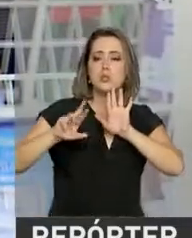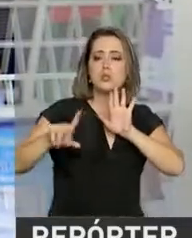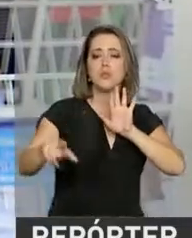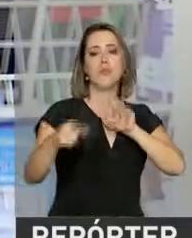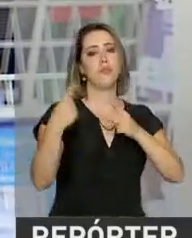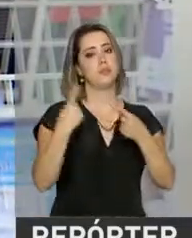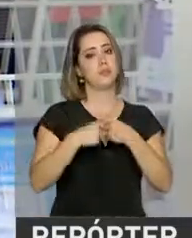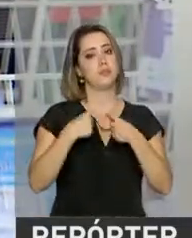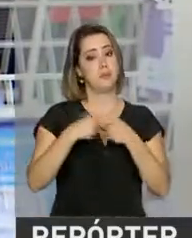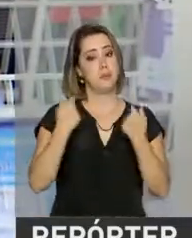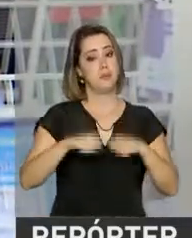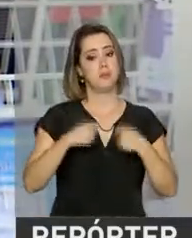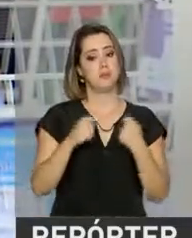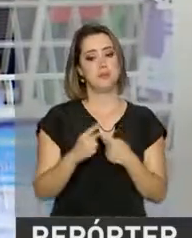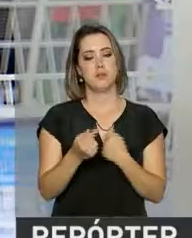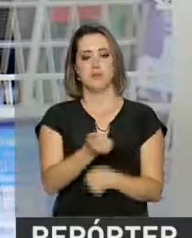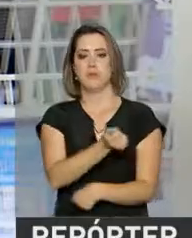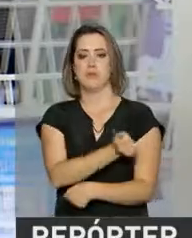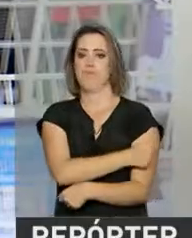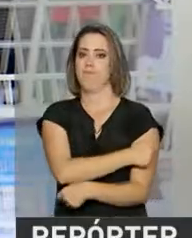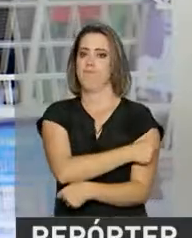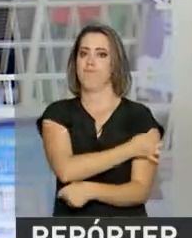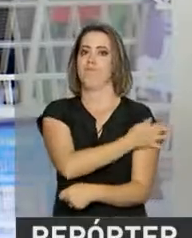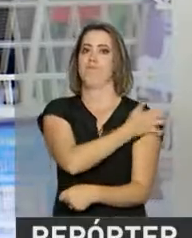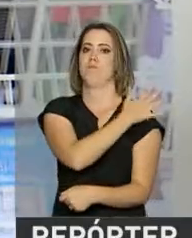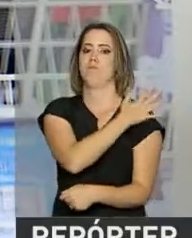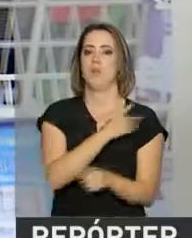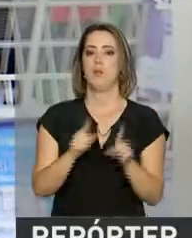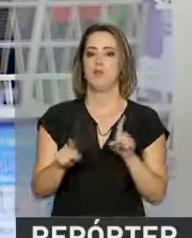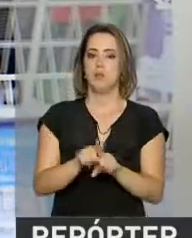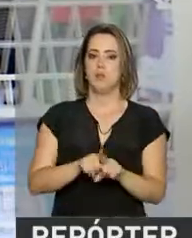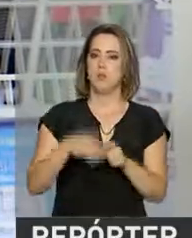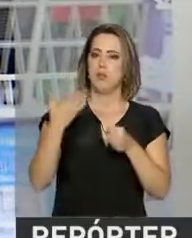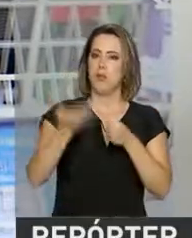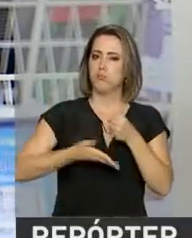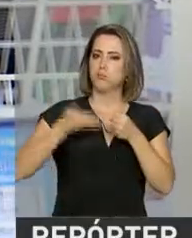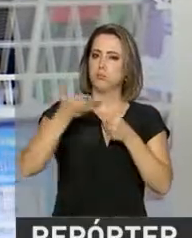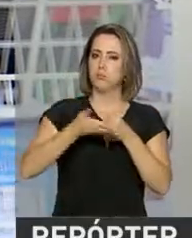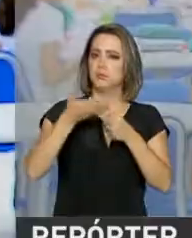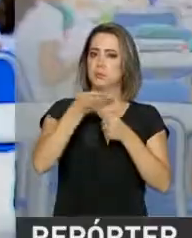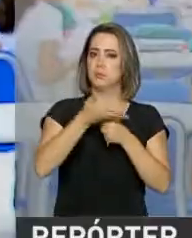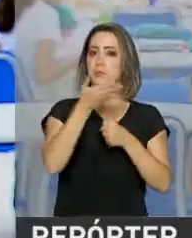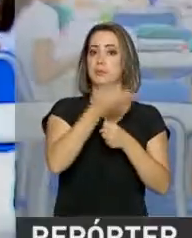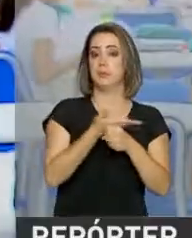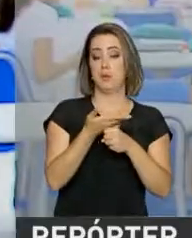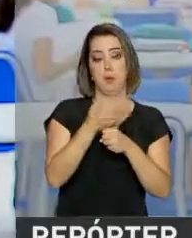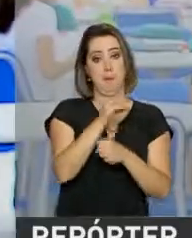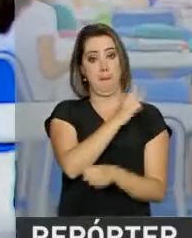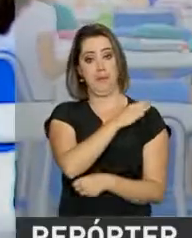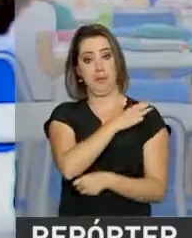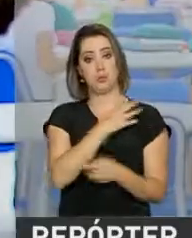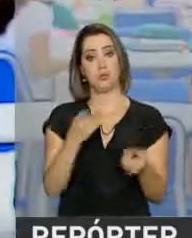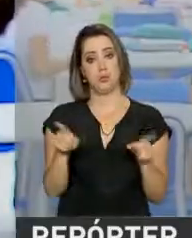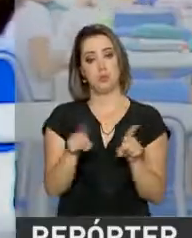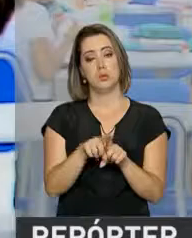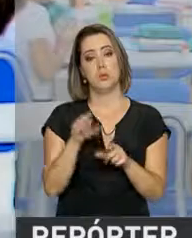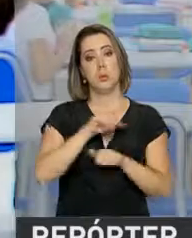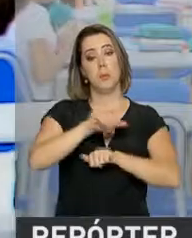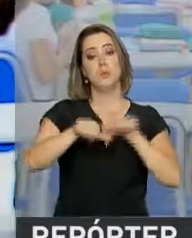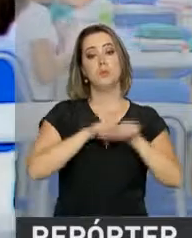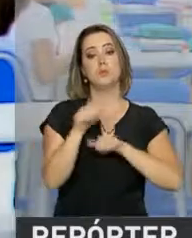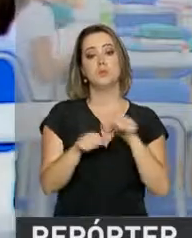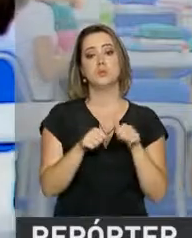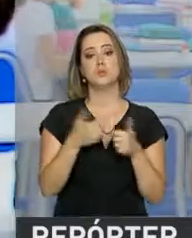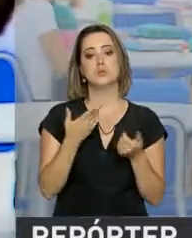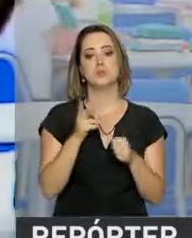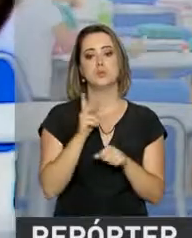aprendizagens pretendidas para as crianças e jovens de cada etapa da educação. Isso indica mudanças na formação